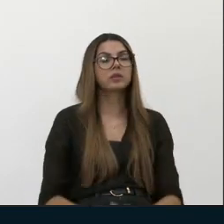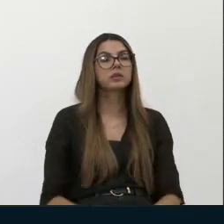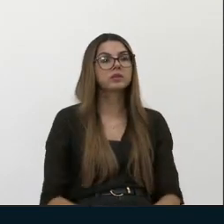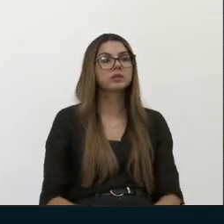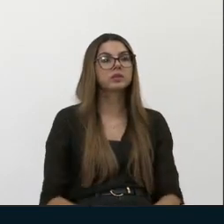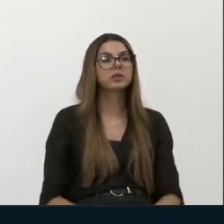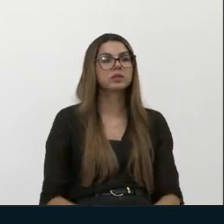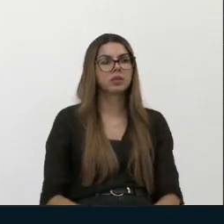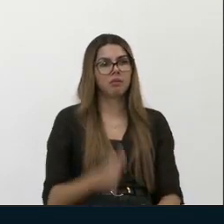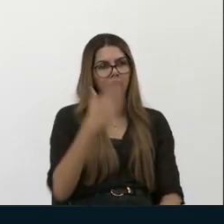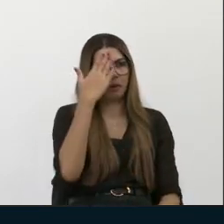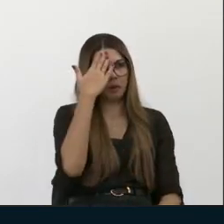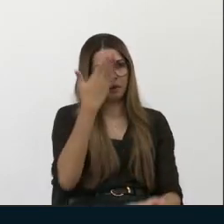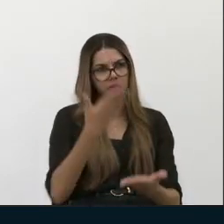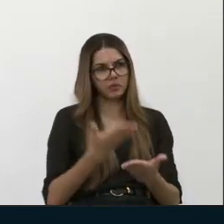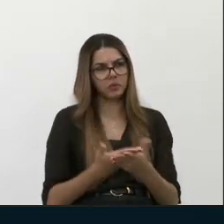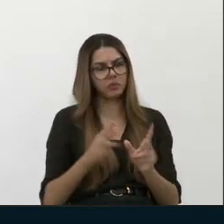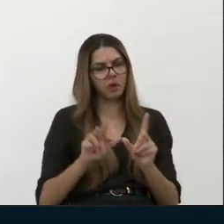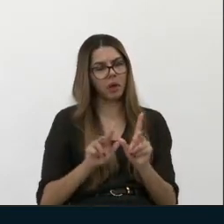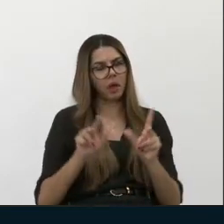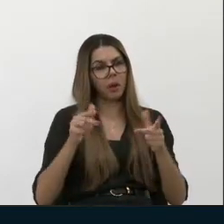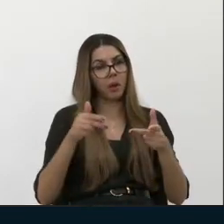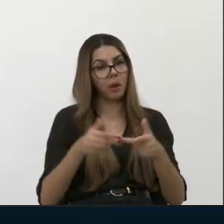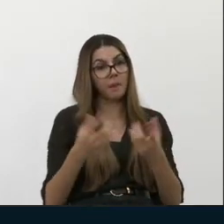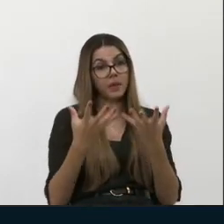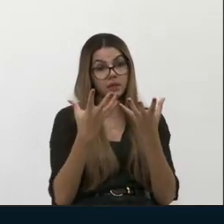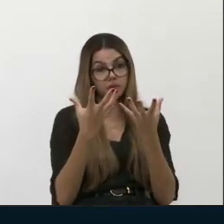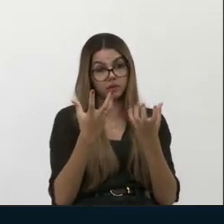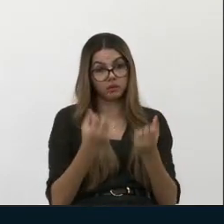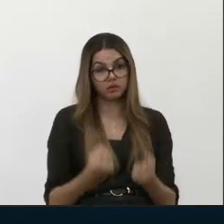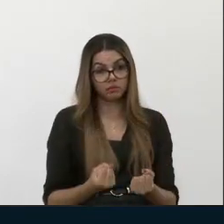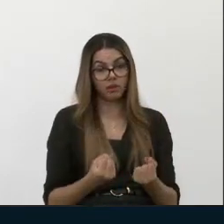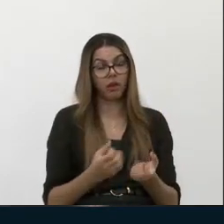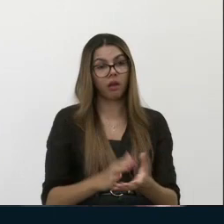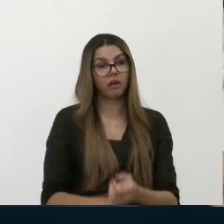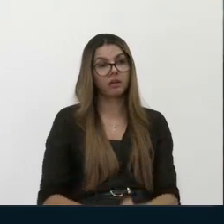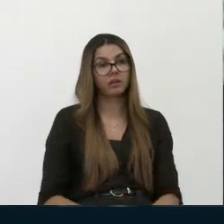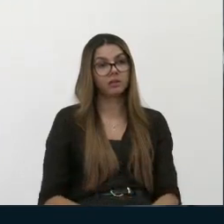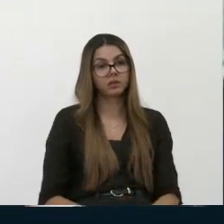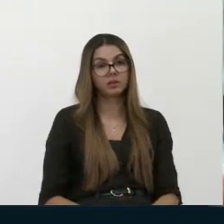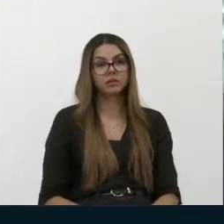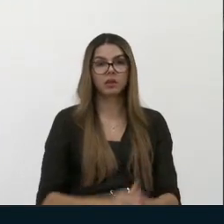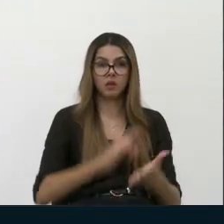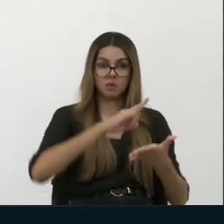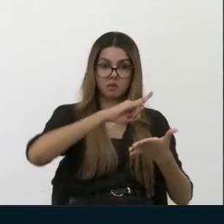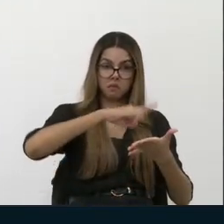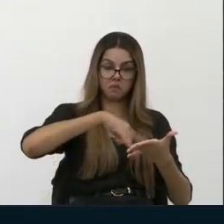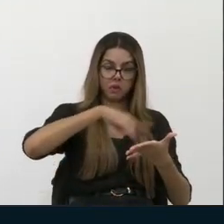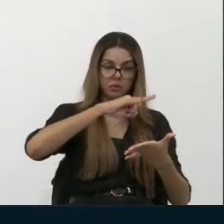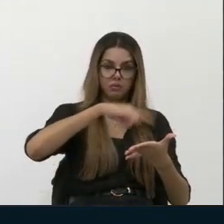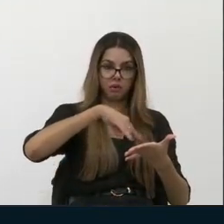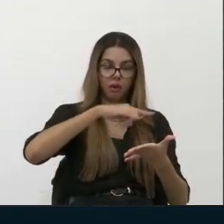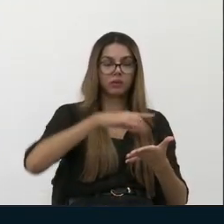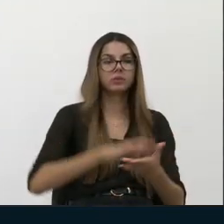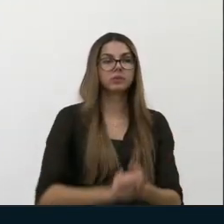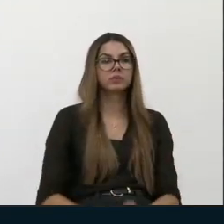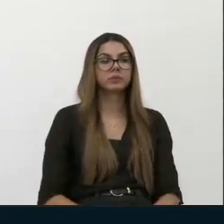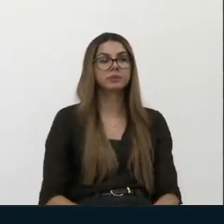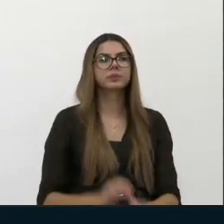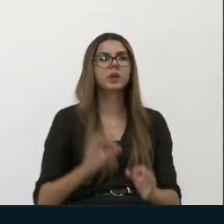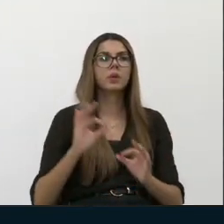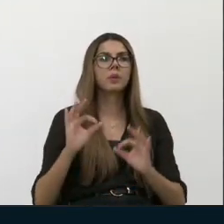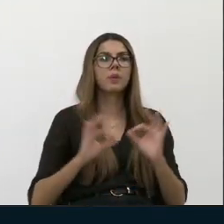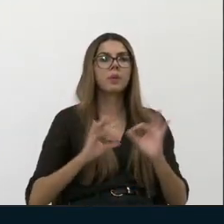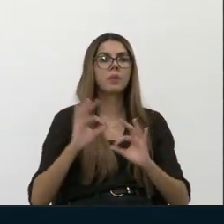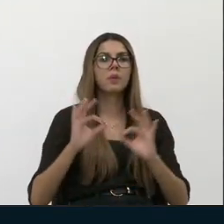Câmara, aceitando a proposta, ela irá ter a sua formalidade para que isso vá até Brasília, mas eu preparei aqui